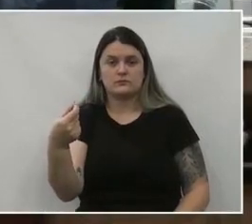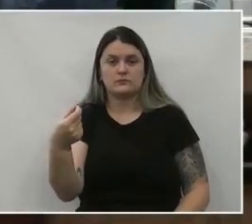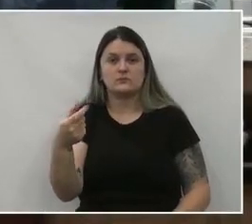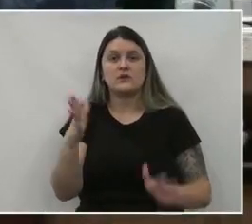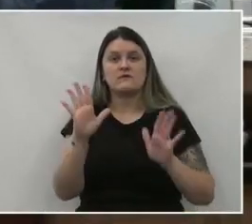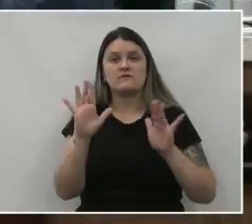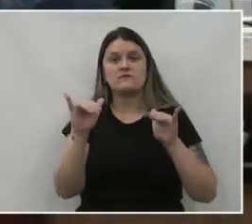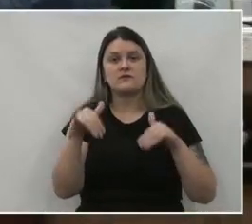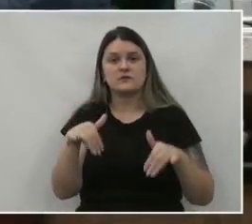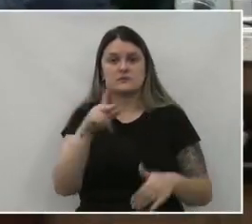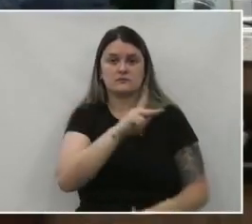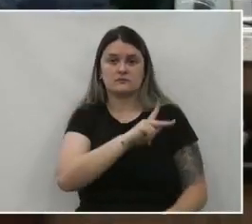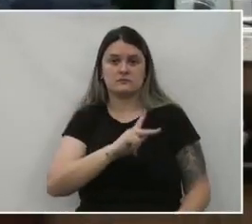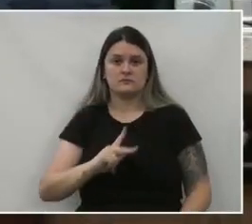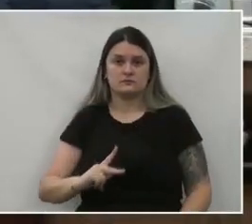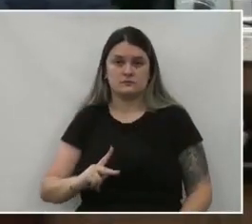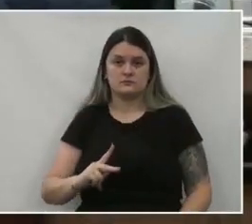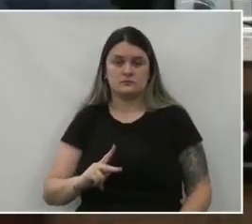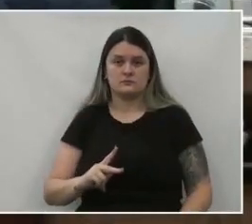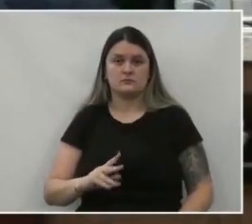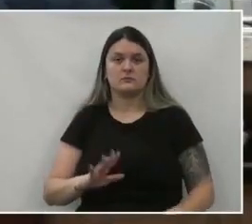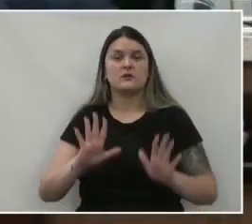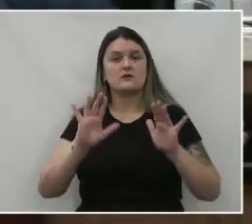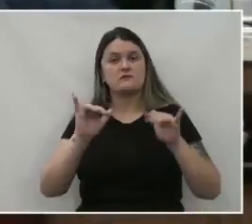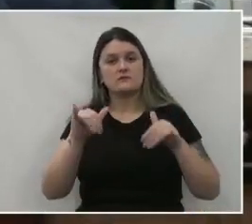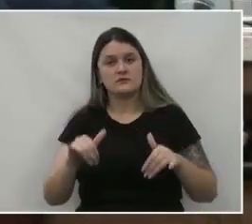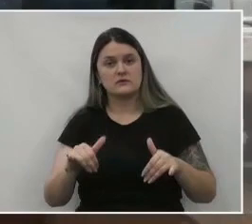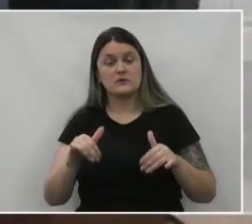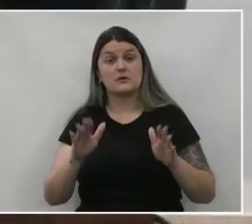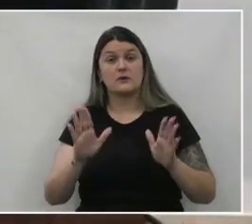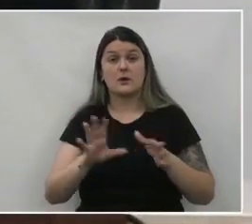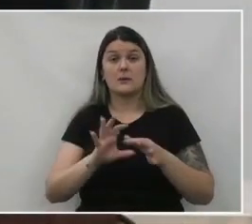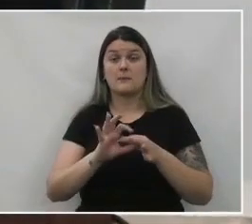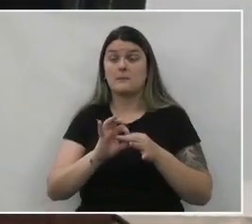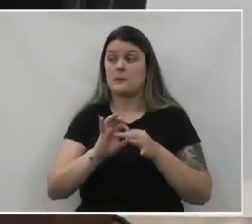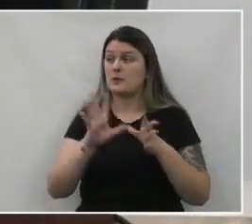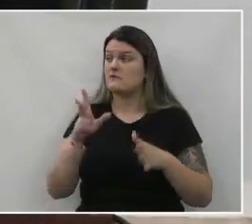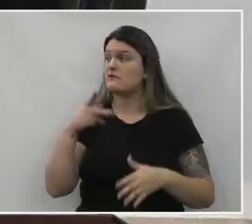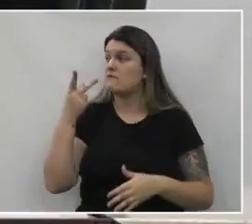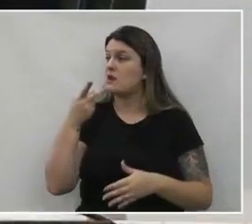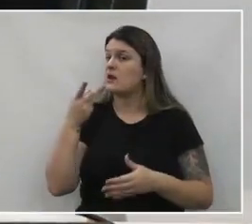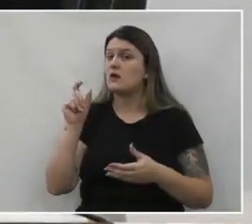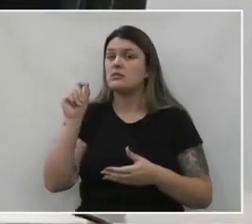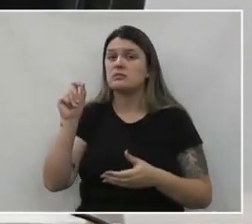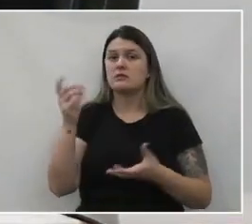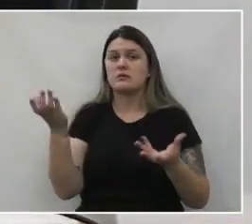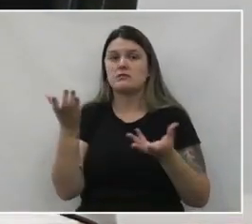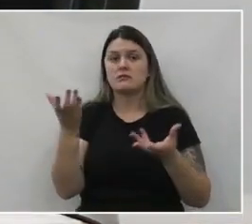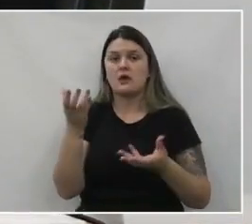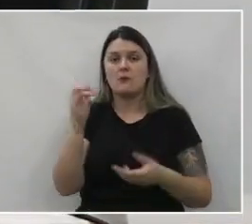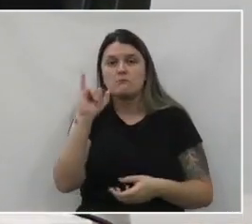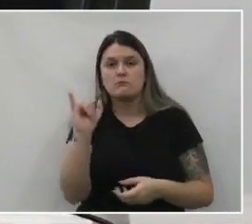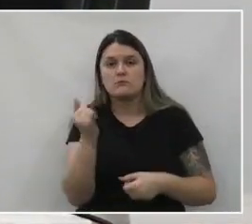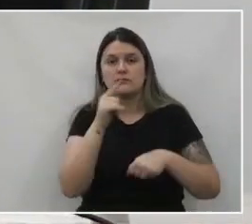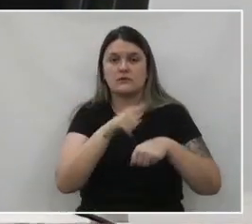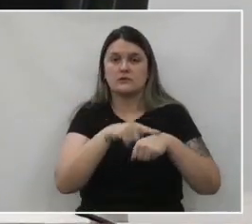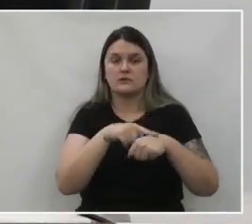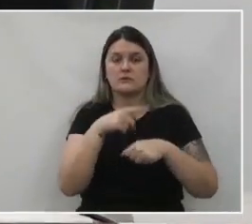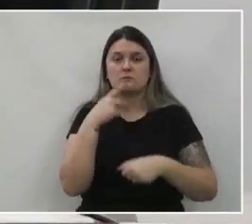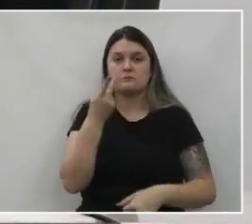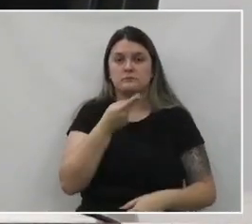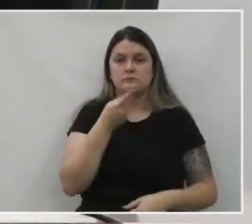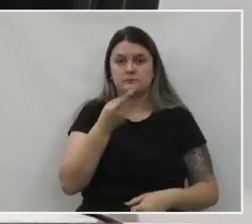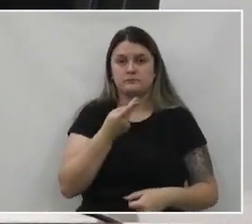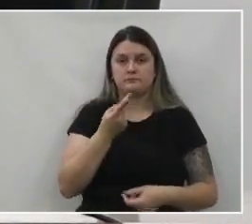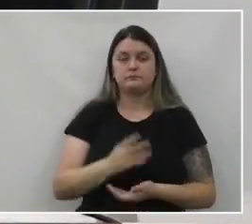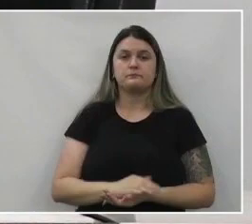Fim da ordem do dia, senhor presidente. Fim da ordem do dia, essa presidência deixa livre a palavra aos senhores vereadores, vereadora,